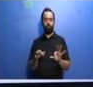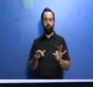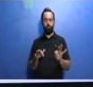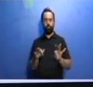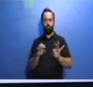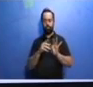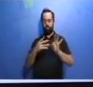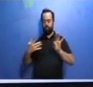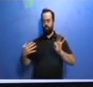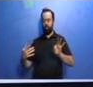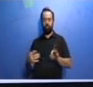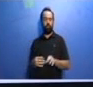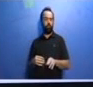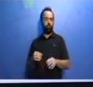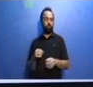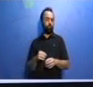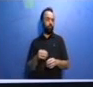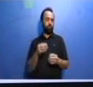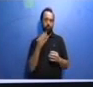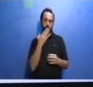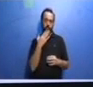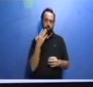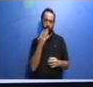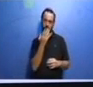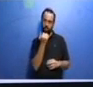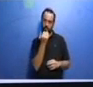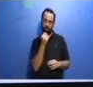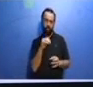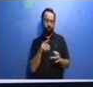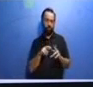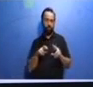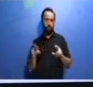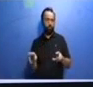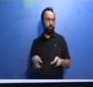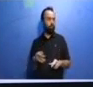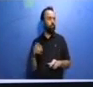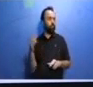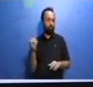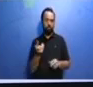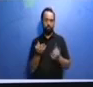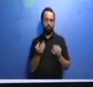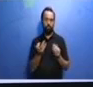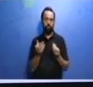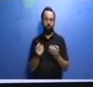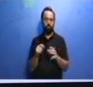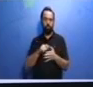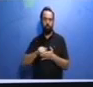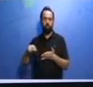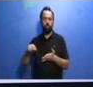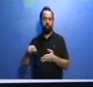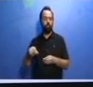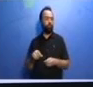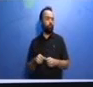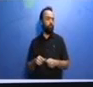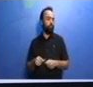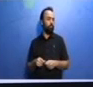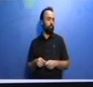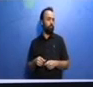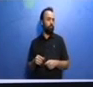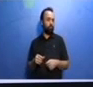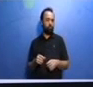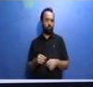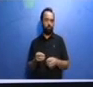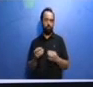sua aparência, o seu cheiro, o seu sabor. Temos a formação da chama no fósforo, onde ele vai